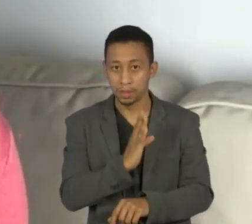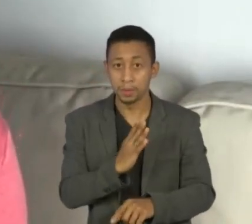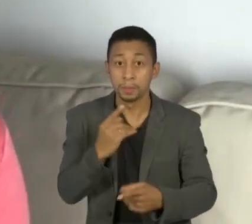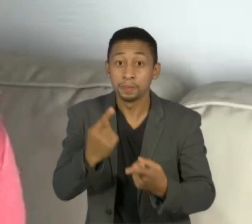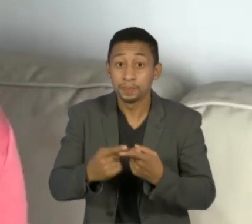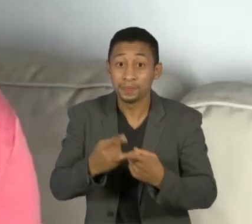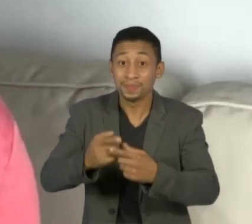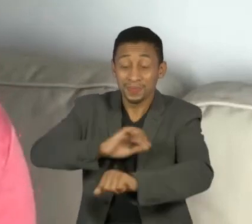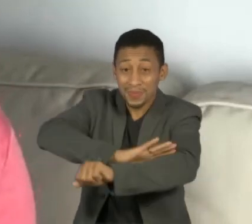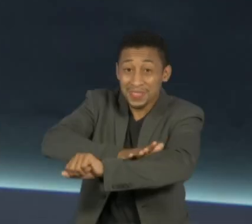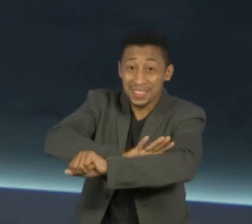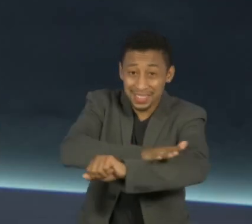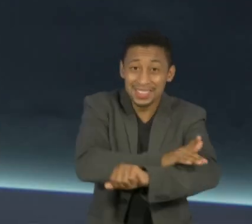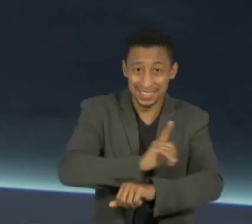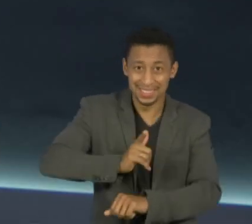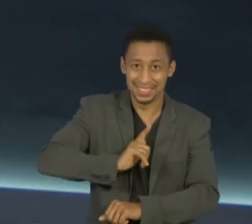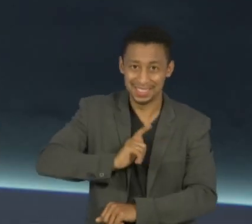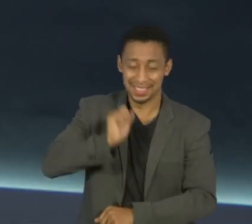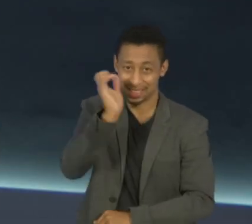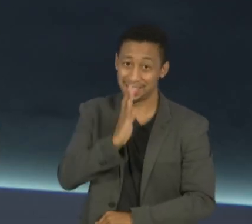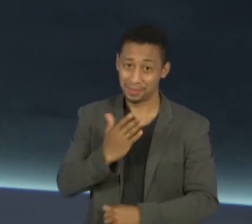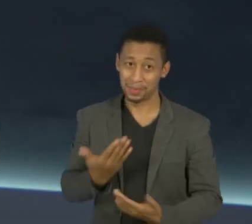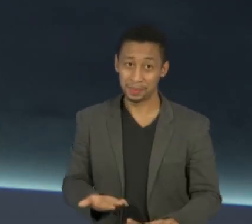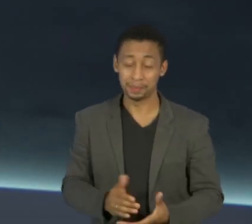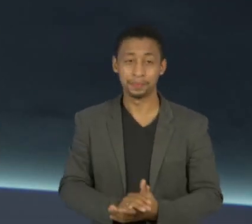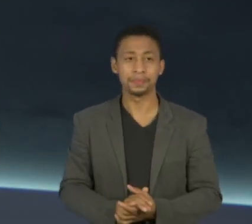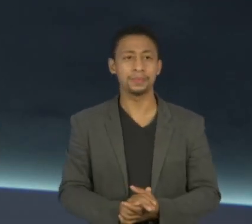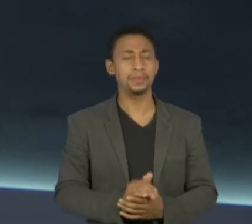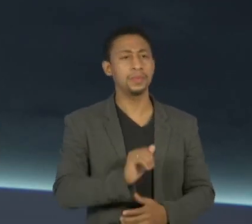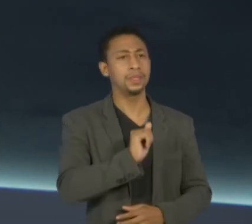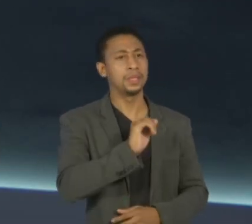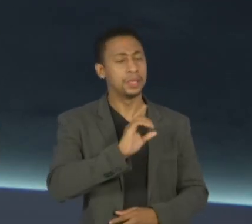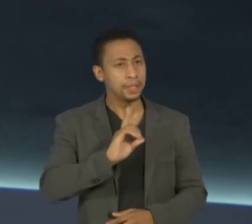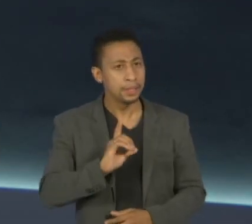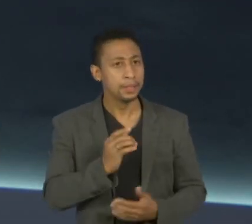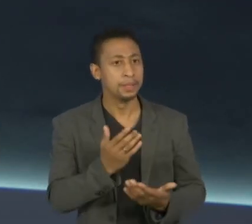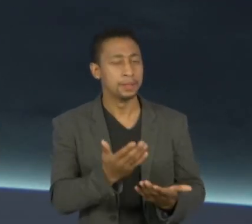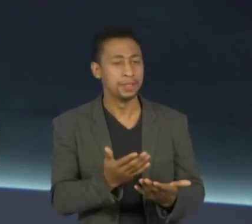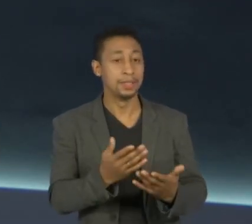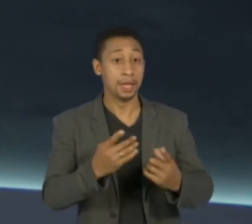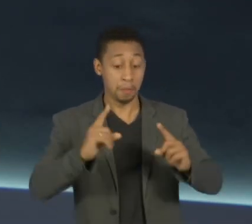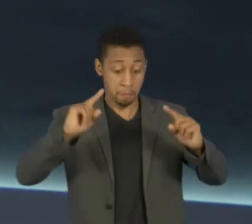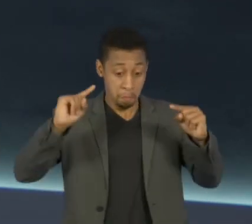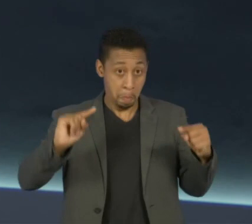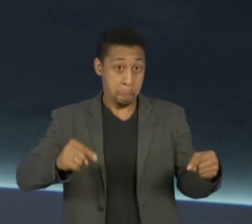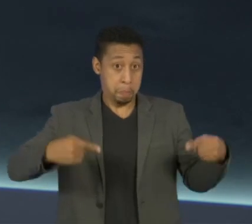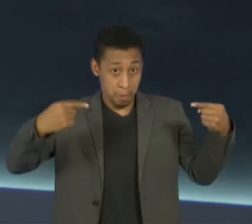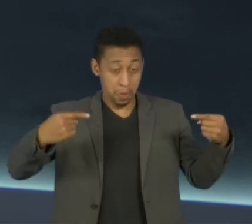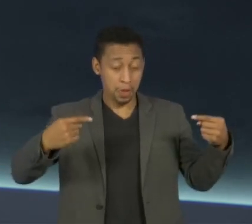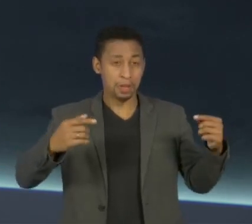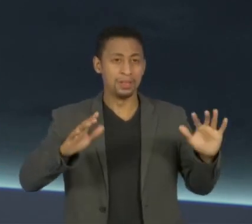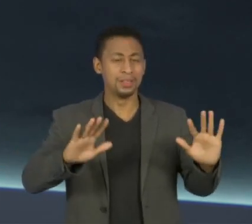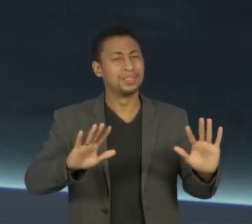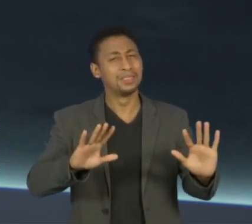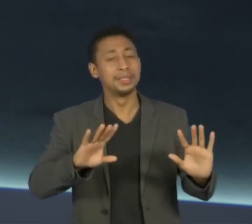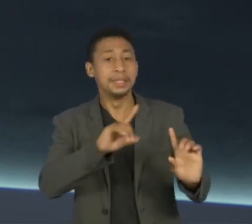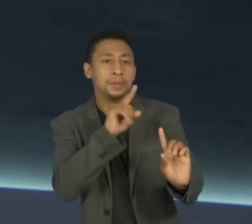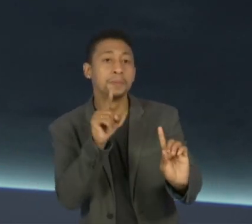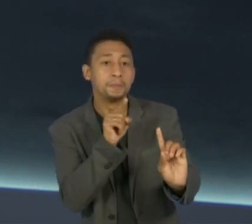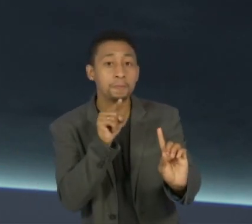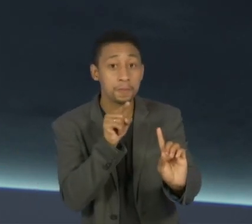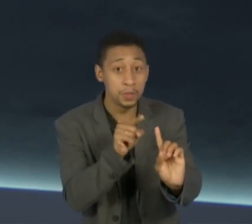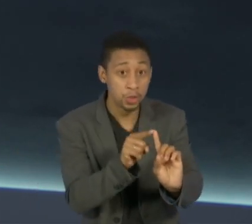então só tinha uma voz falando. Ade, um dos grandes desafios e, eu diria, objetivos